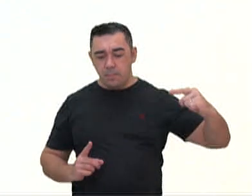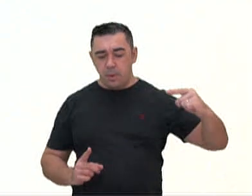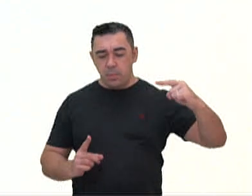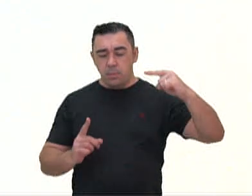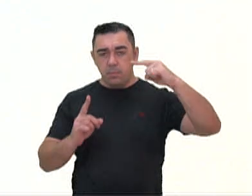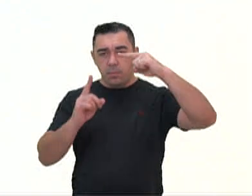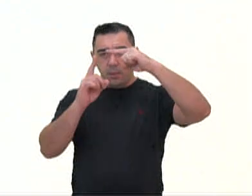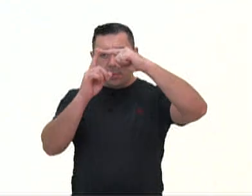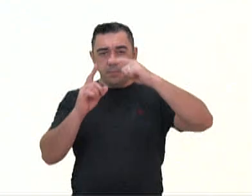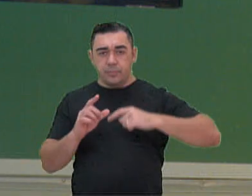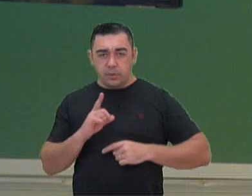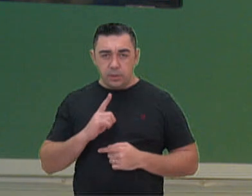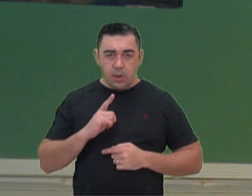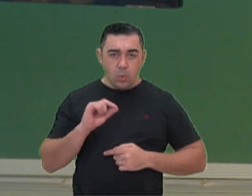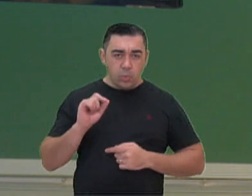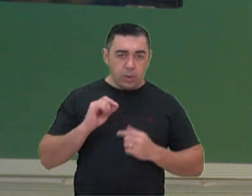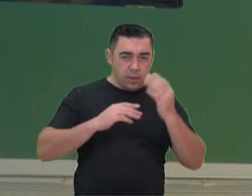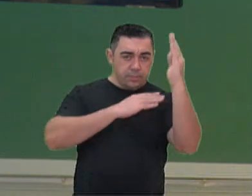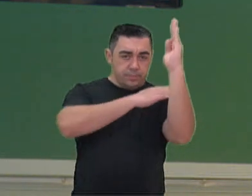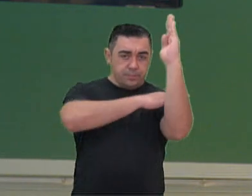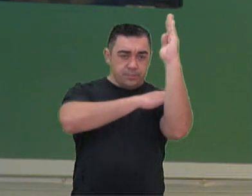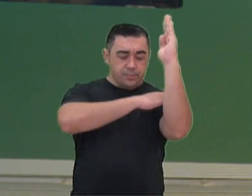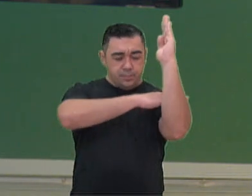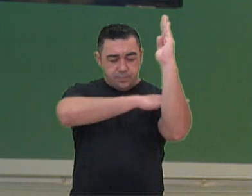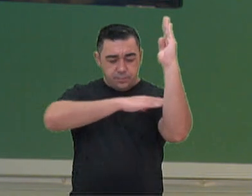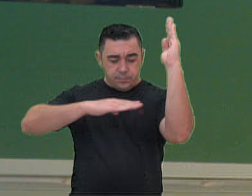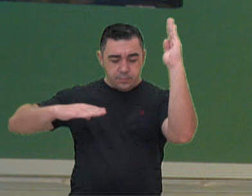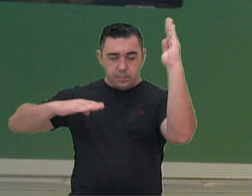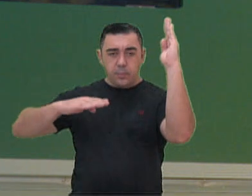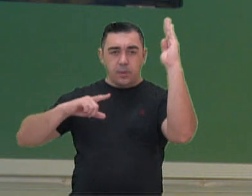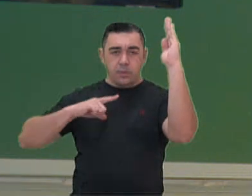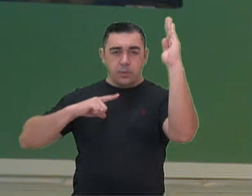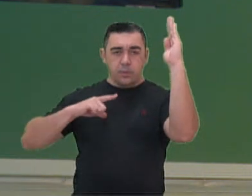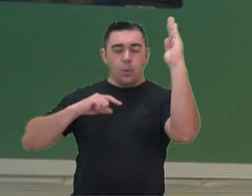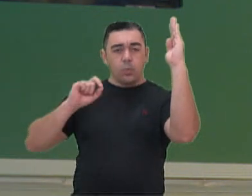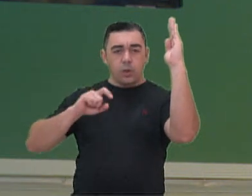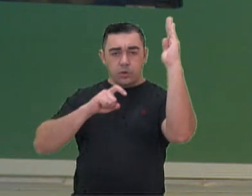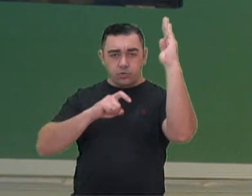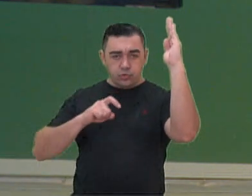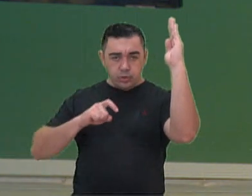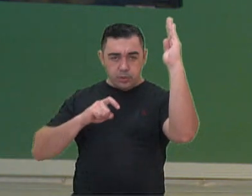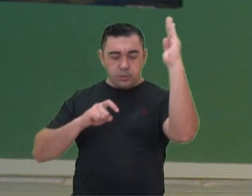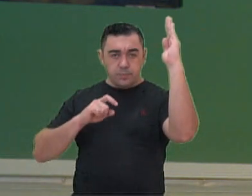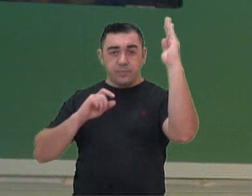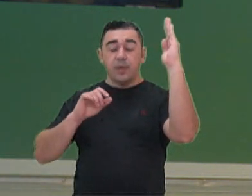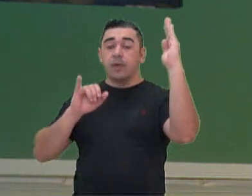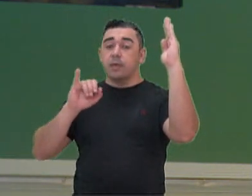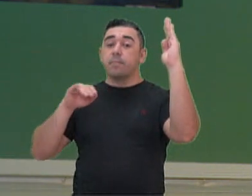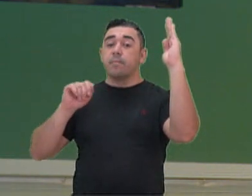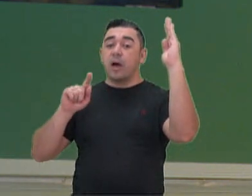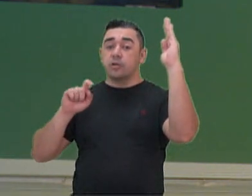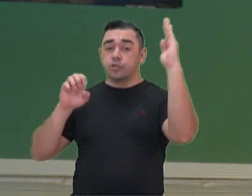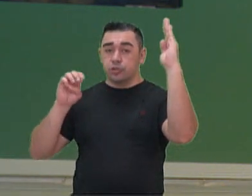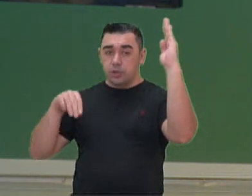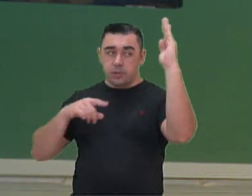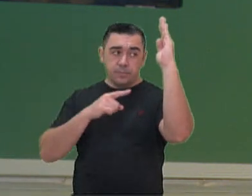Imagem pega os valores em y, eixo das ordenadas. E para x igual a 3, deu